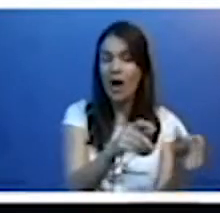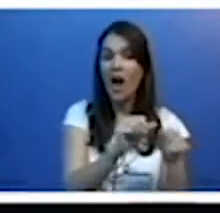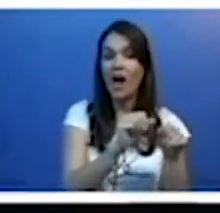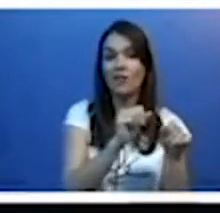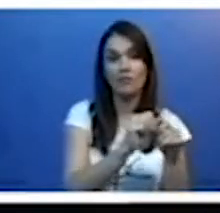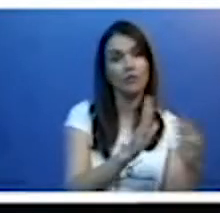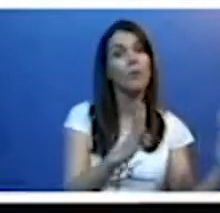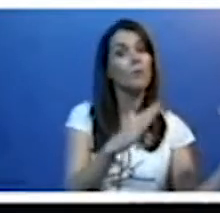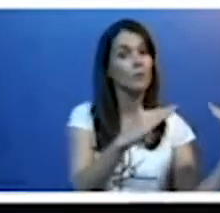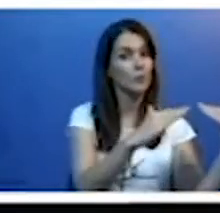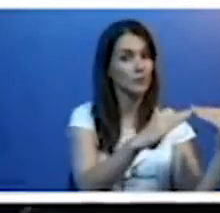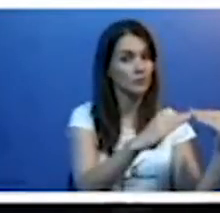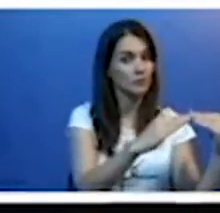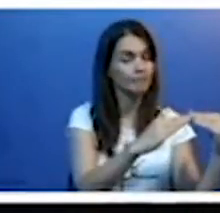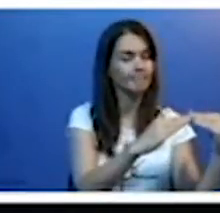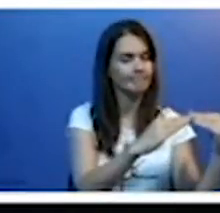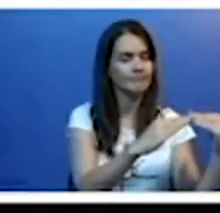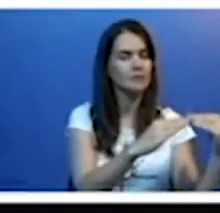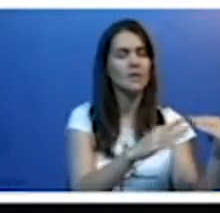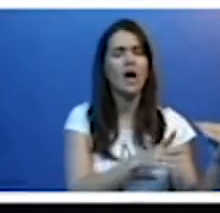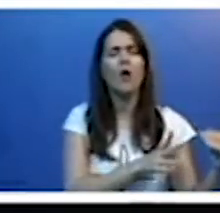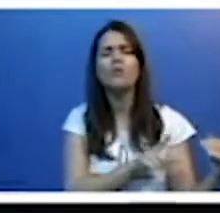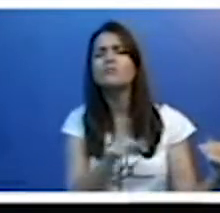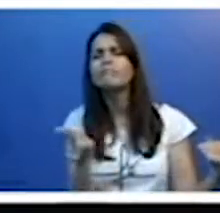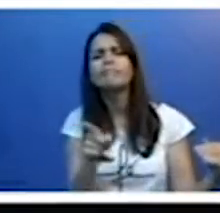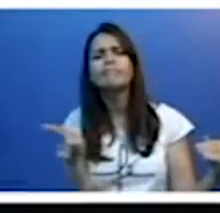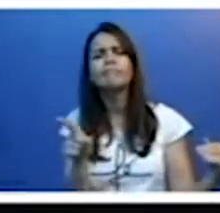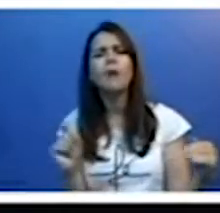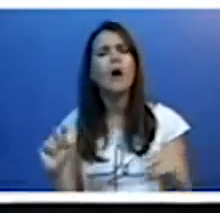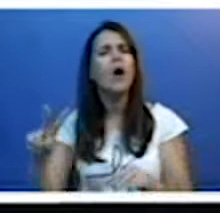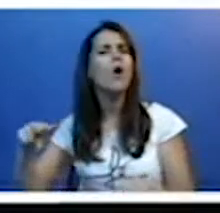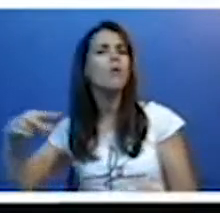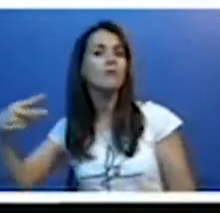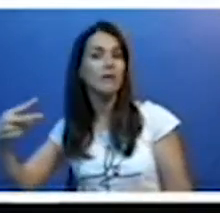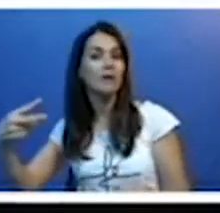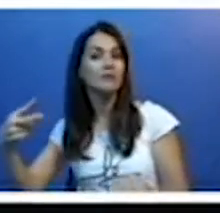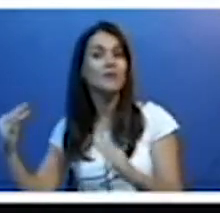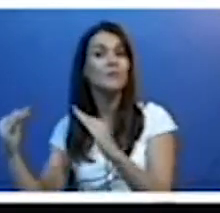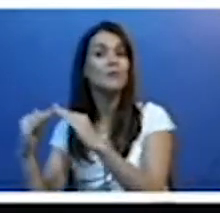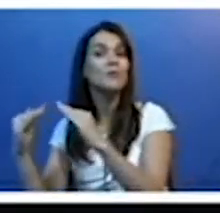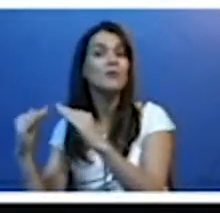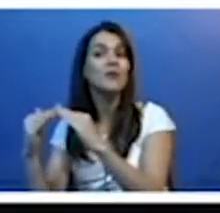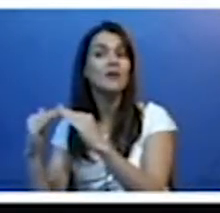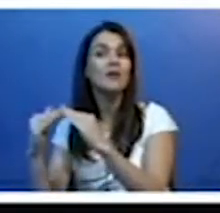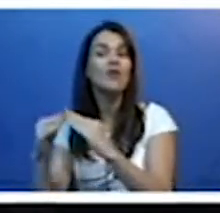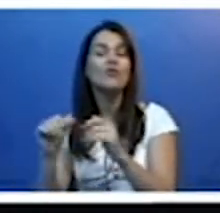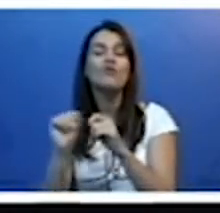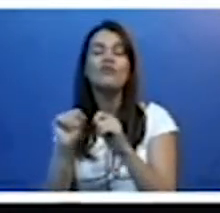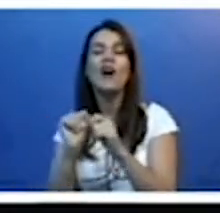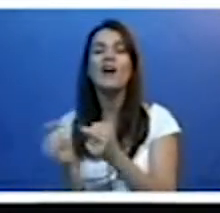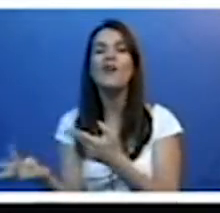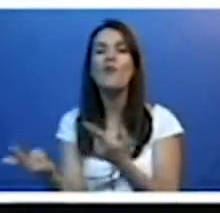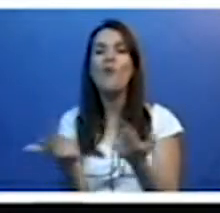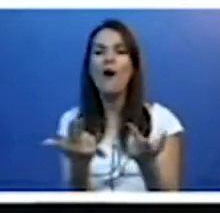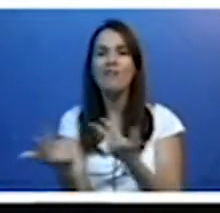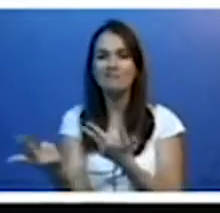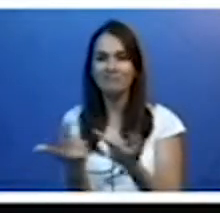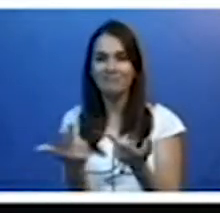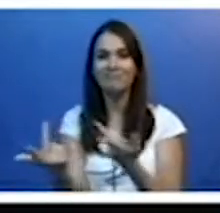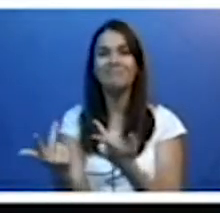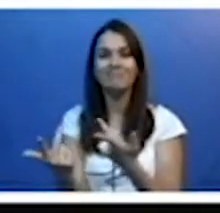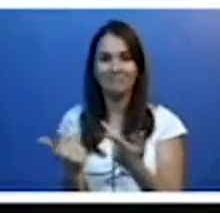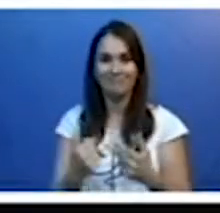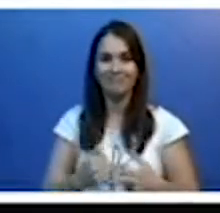proporção. Se elas forem inversamente proporcionais, a gente monta uma igualdade de produtos. O que é